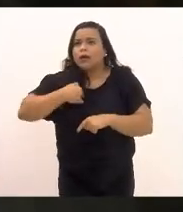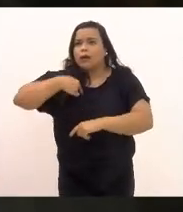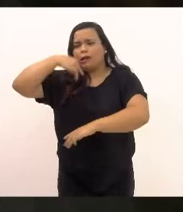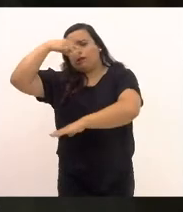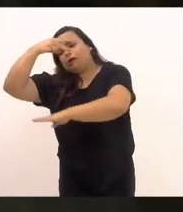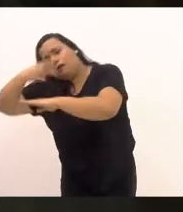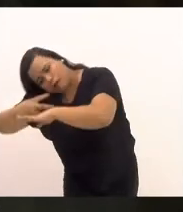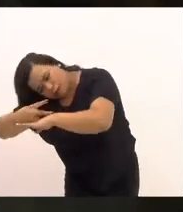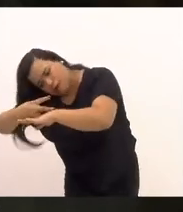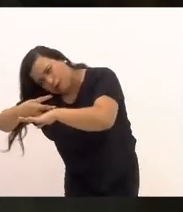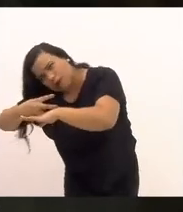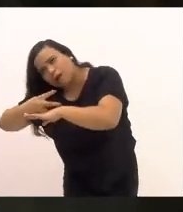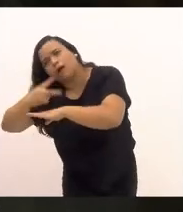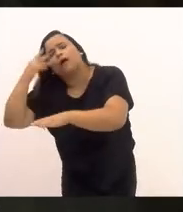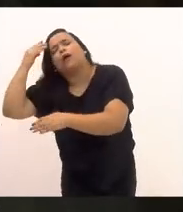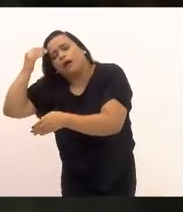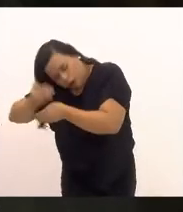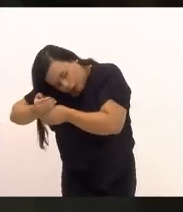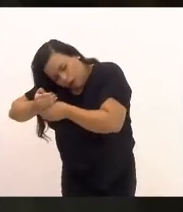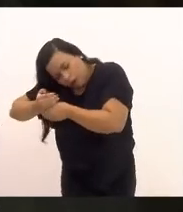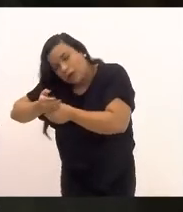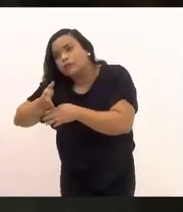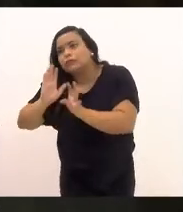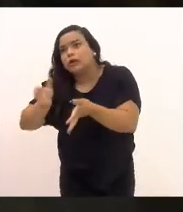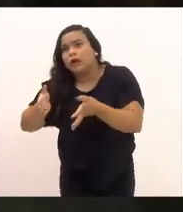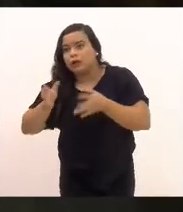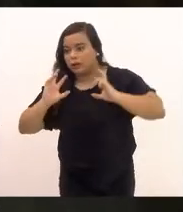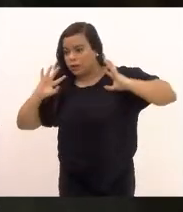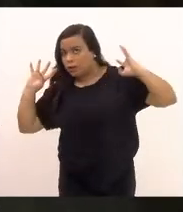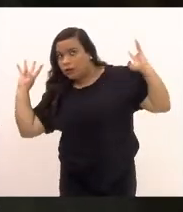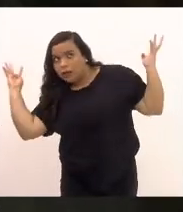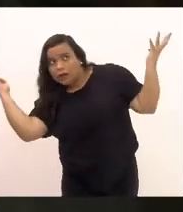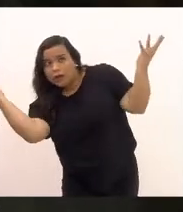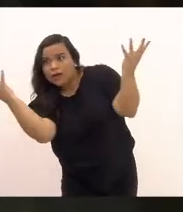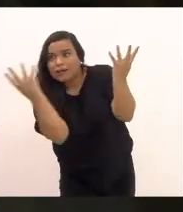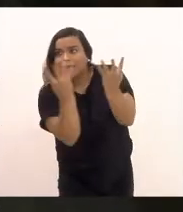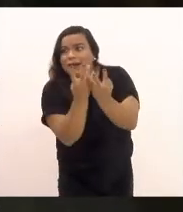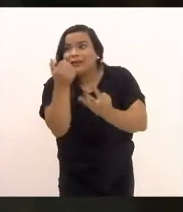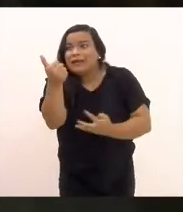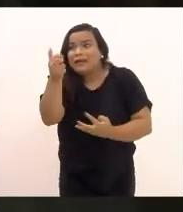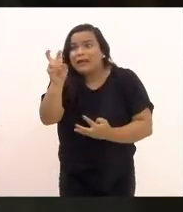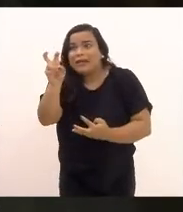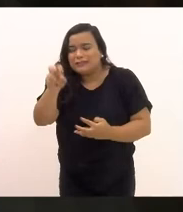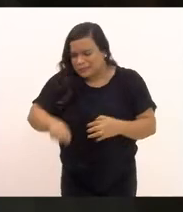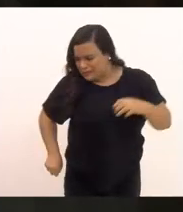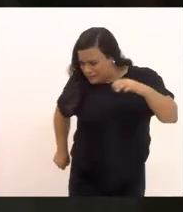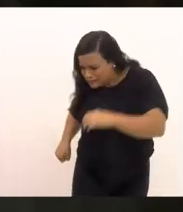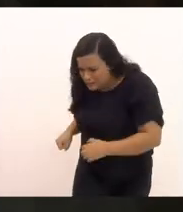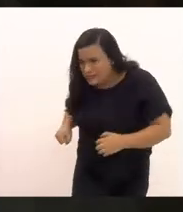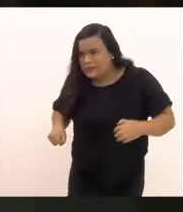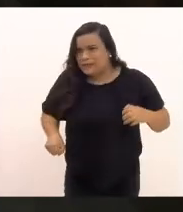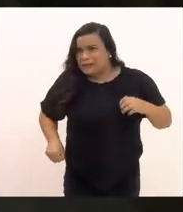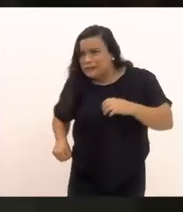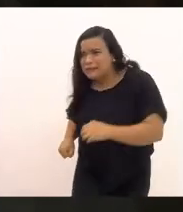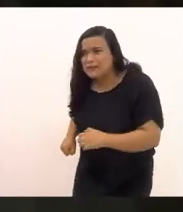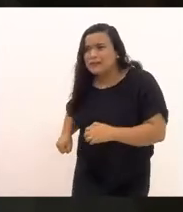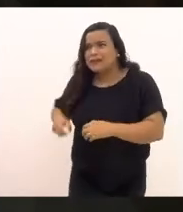chão, tinha uns 15 cercando, pisoteava e dava paulada.